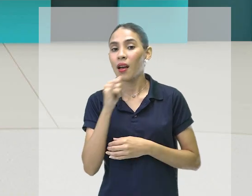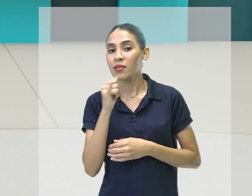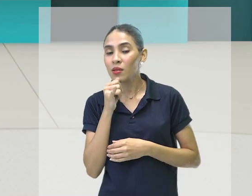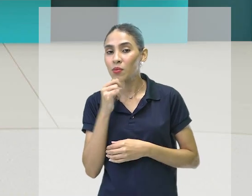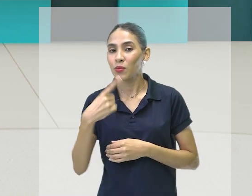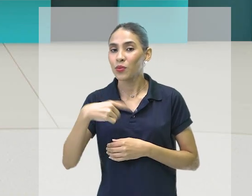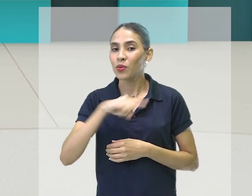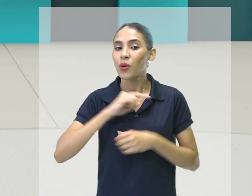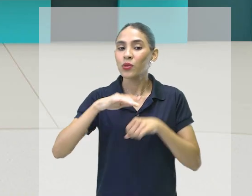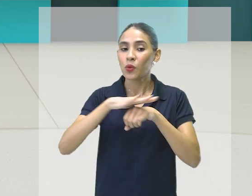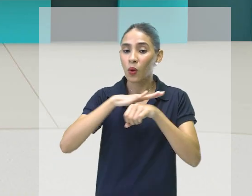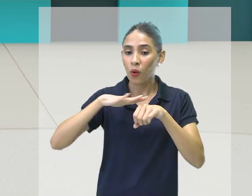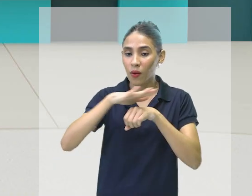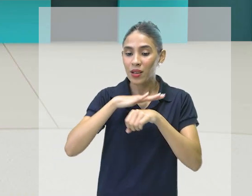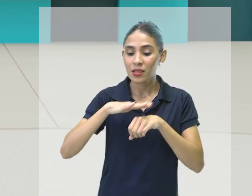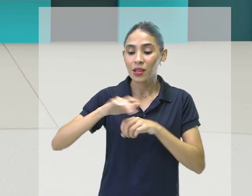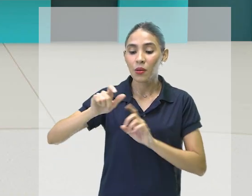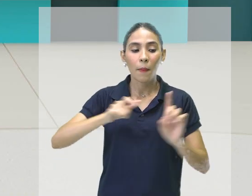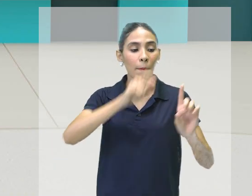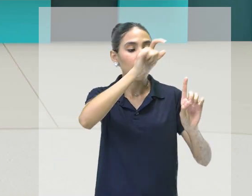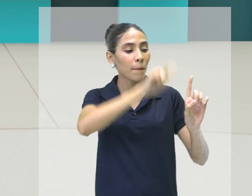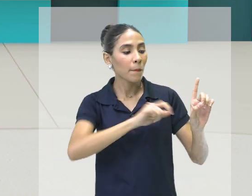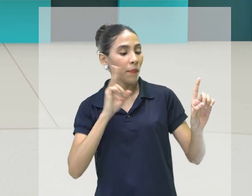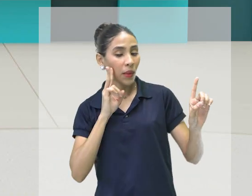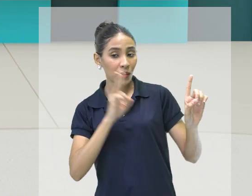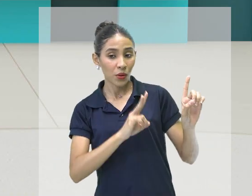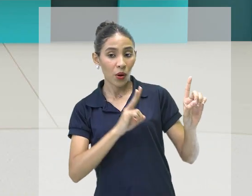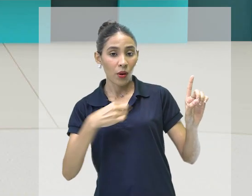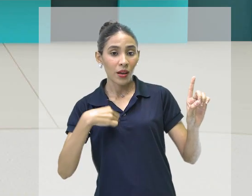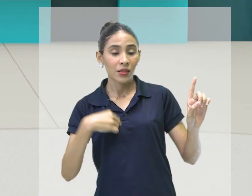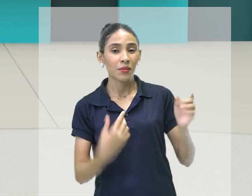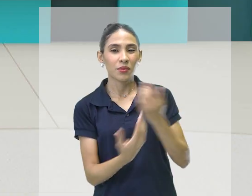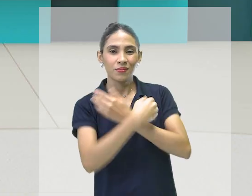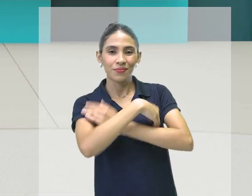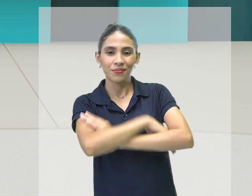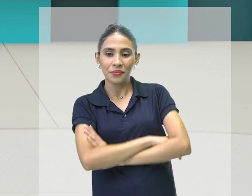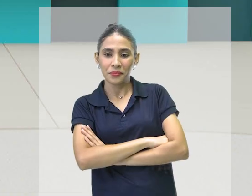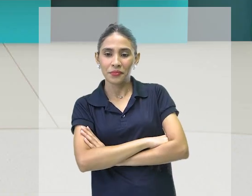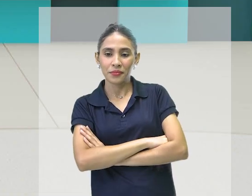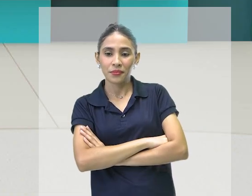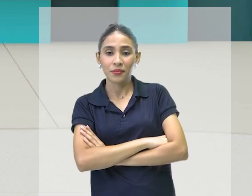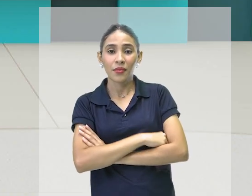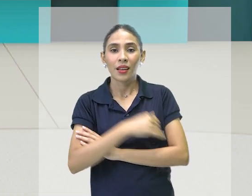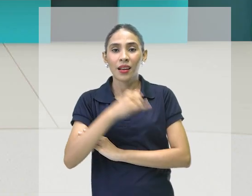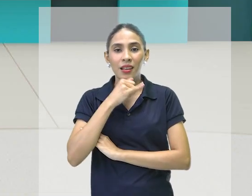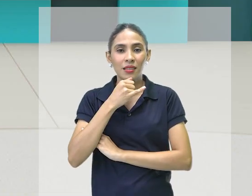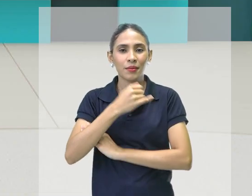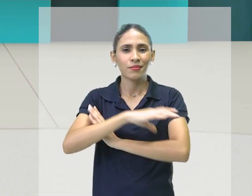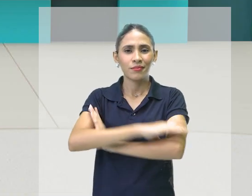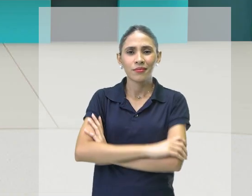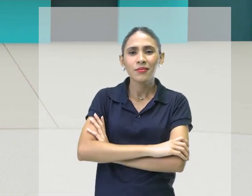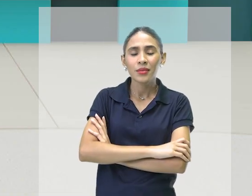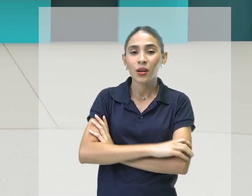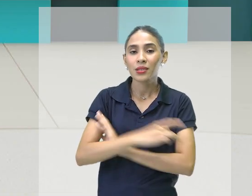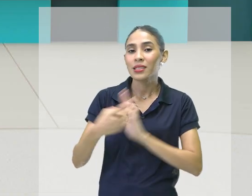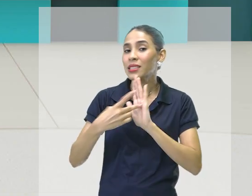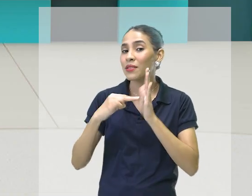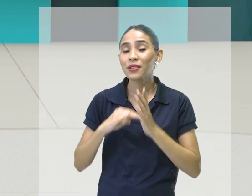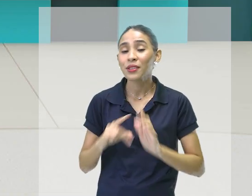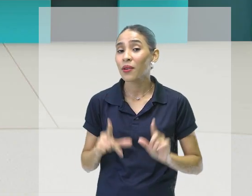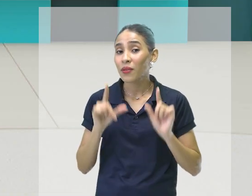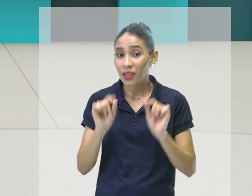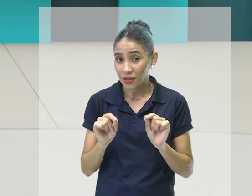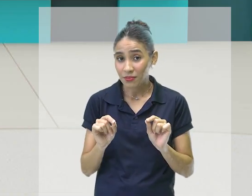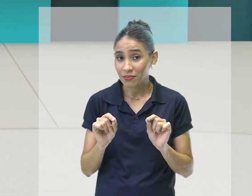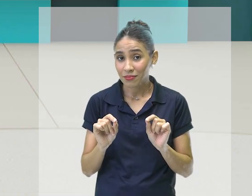Por exemplo, quando a gente está conversando com alguém e a gente cruza os braços e começa a bater os pés assim, o que isso